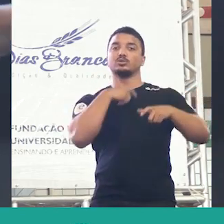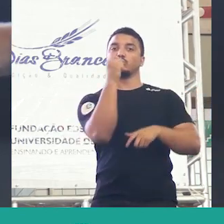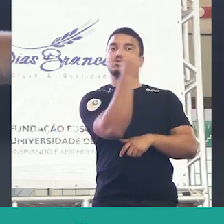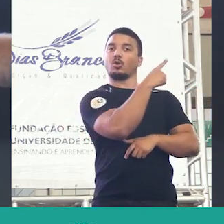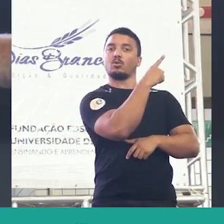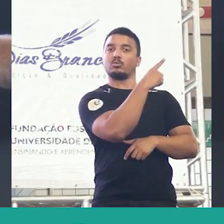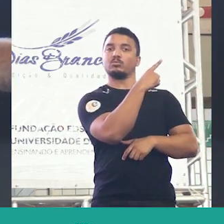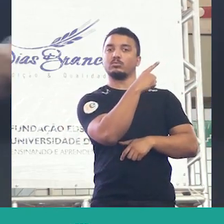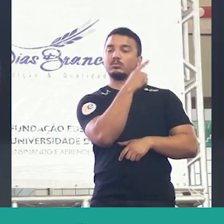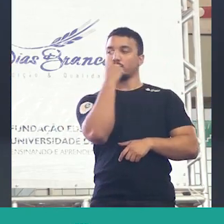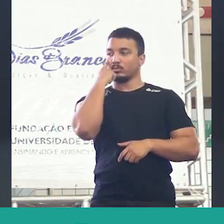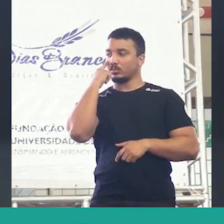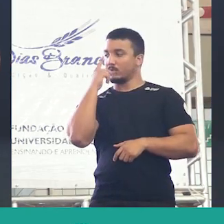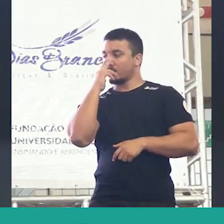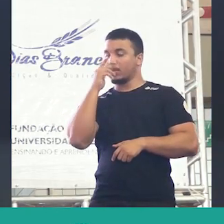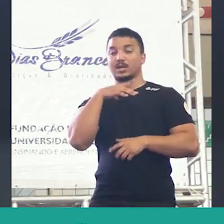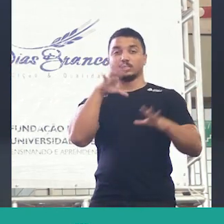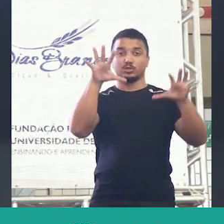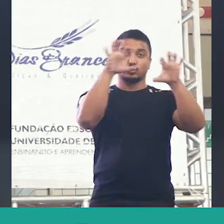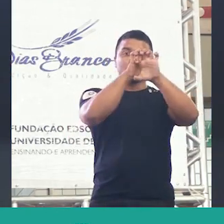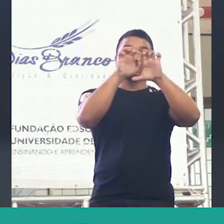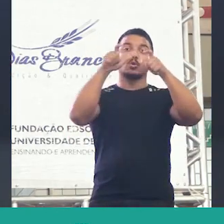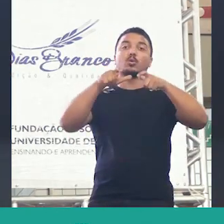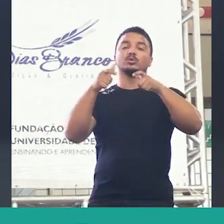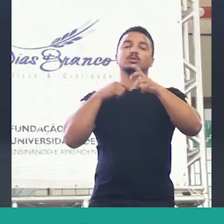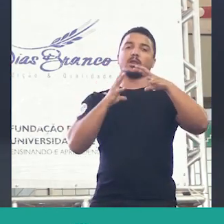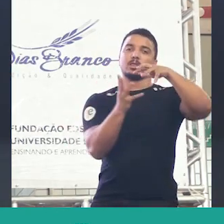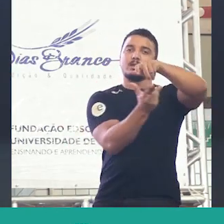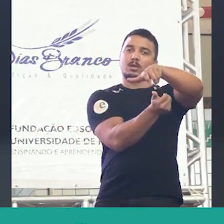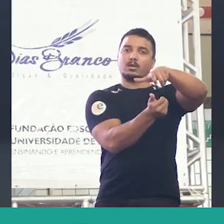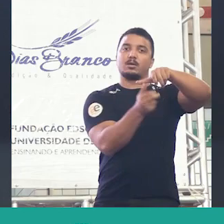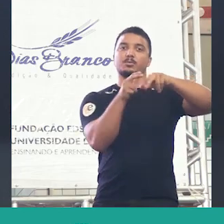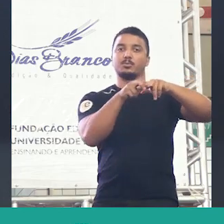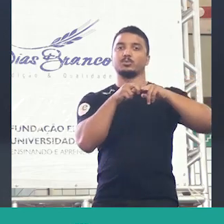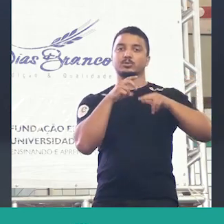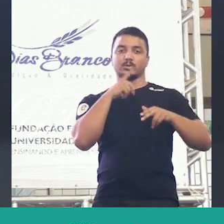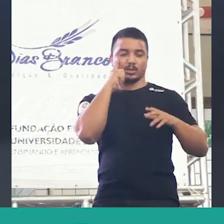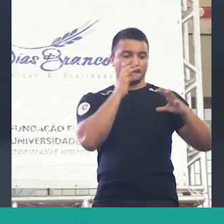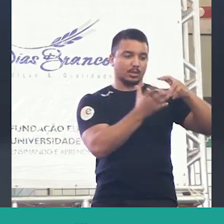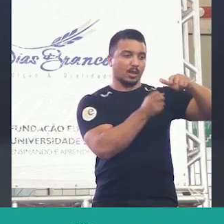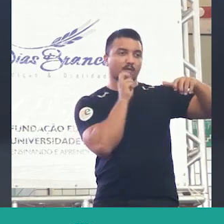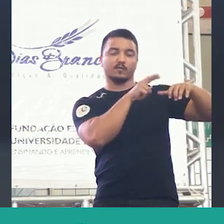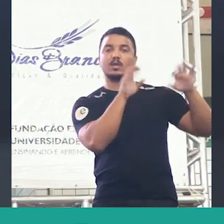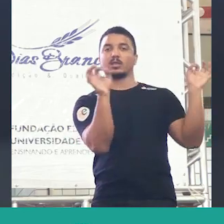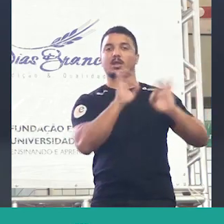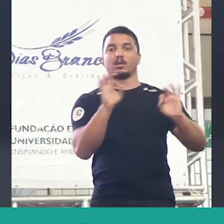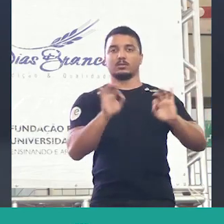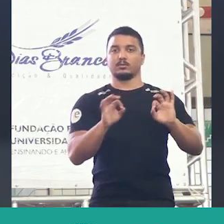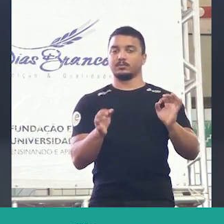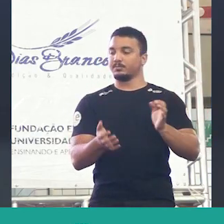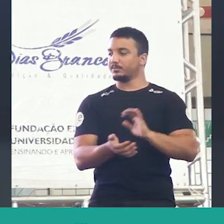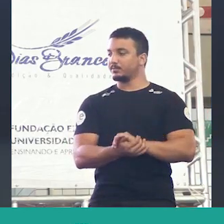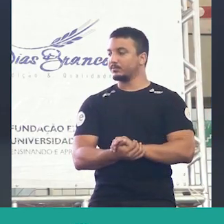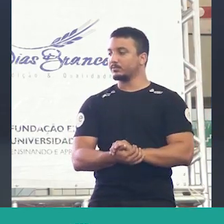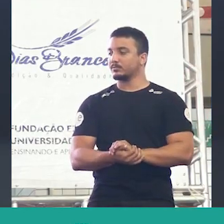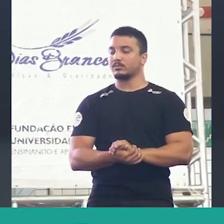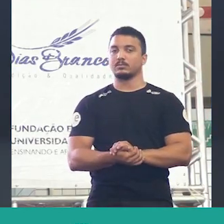para o Sol. Olhe como a parte escura da lua está voltada para a Terra. Então quem está na Terra não vê a lua